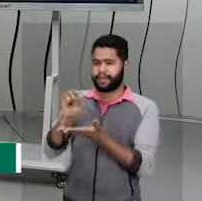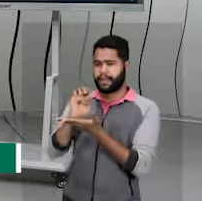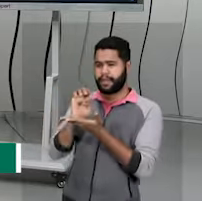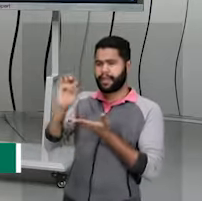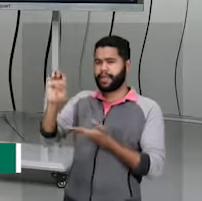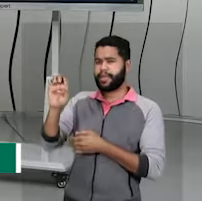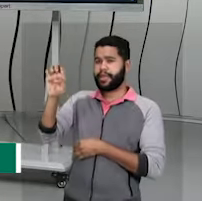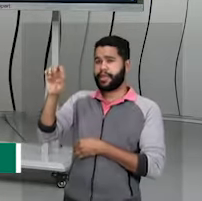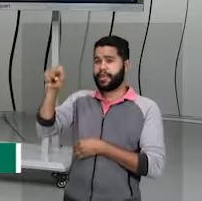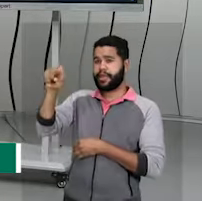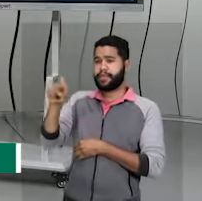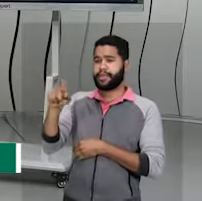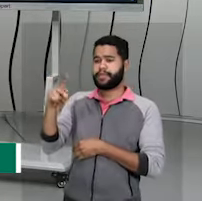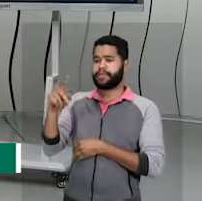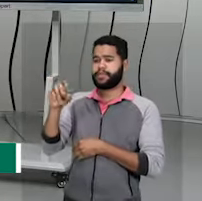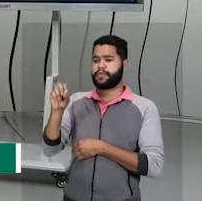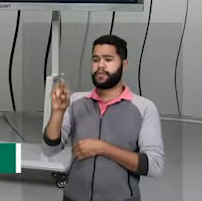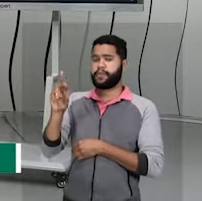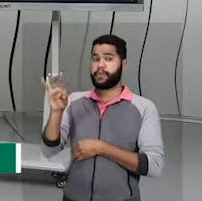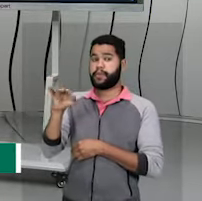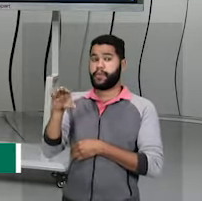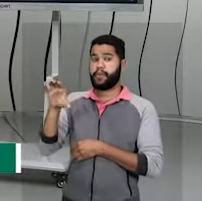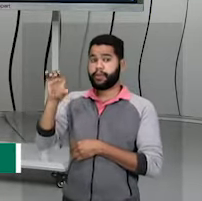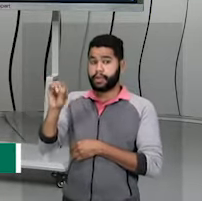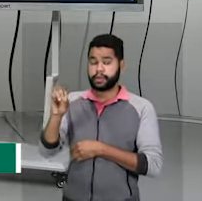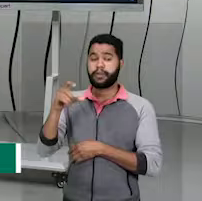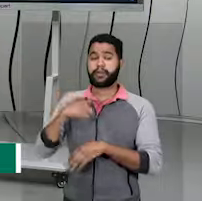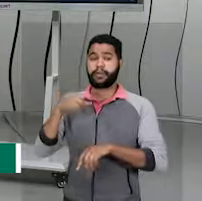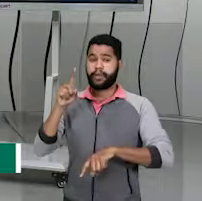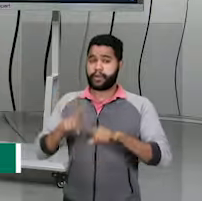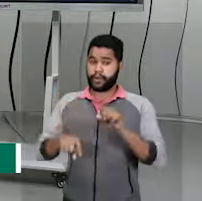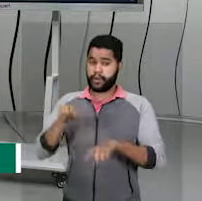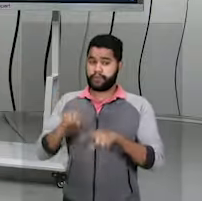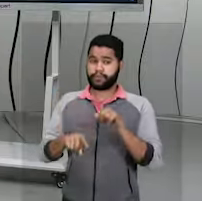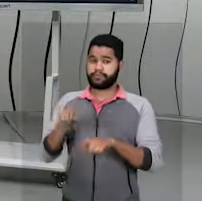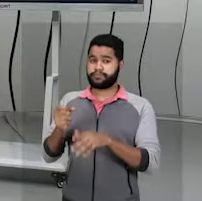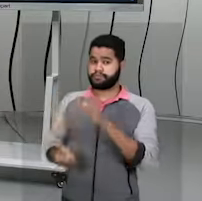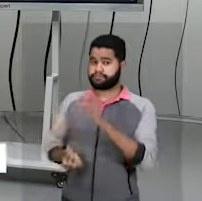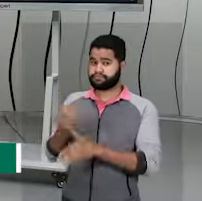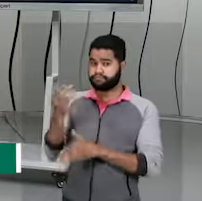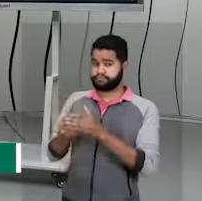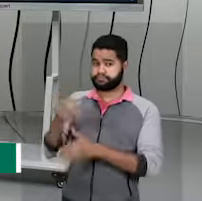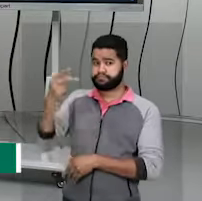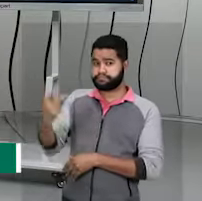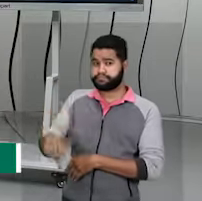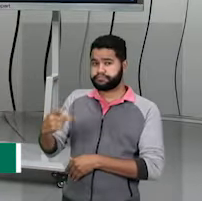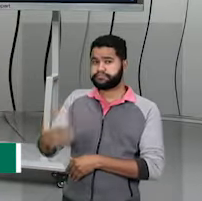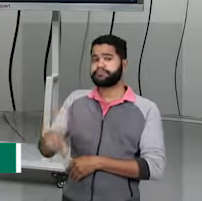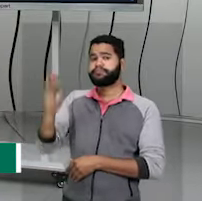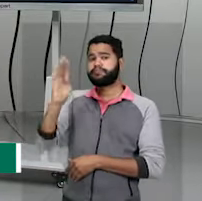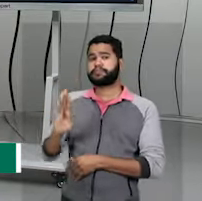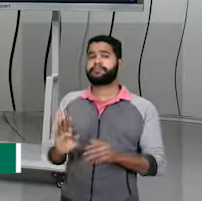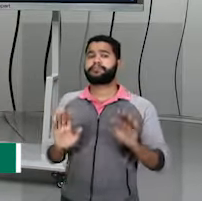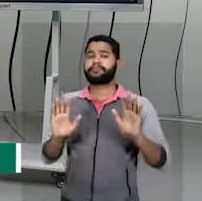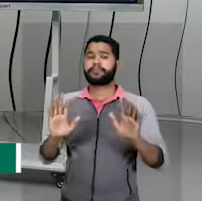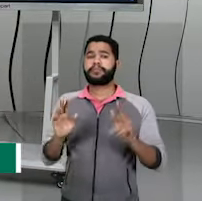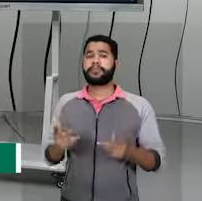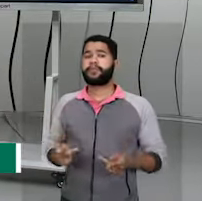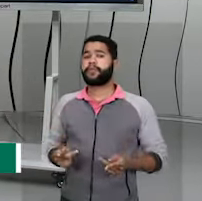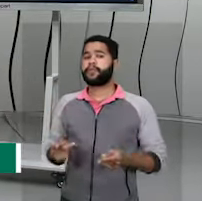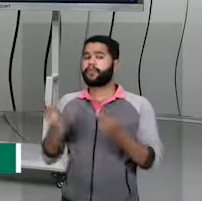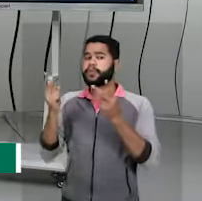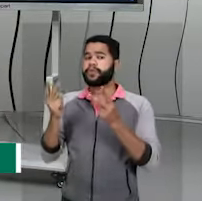nós estamos dizendo que nós temos produtos que são produzidos no nosso país mas são